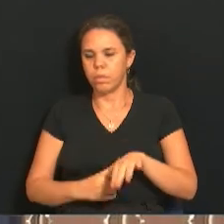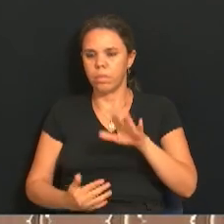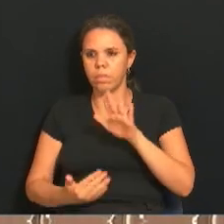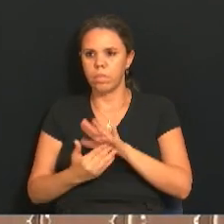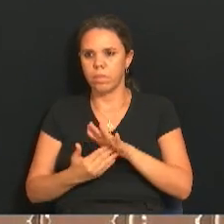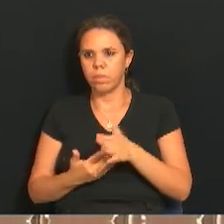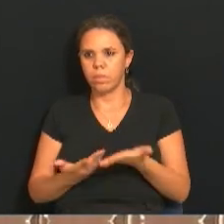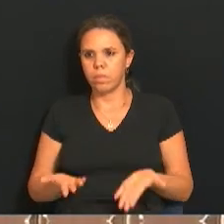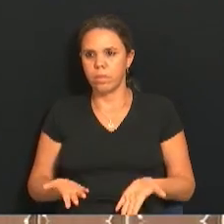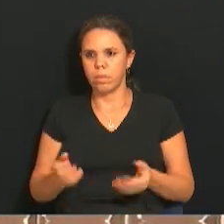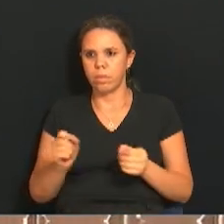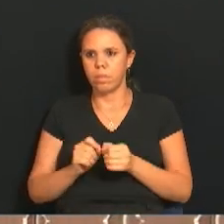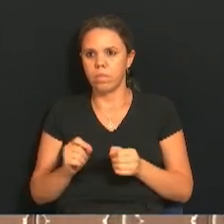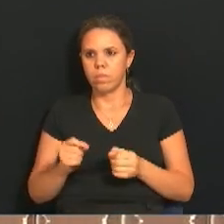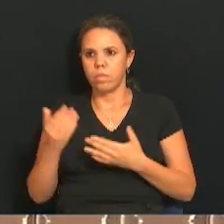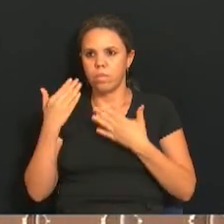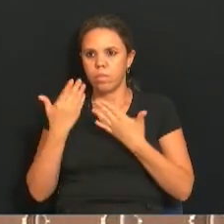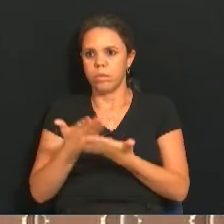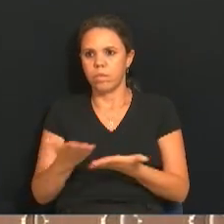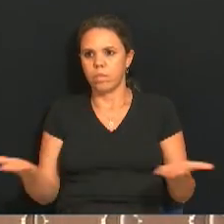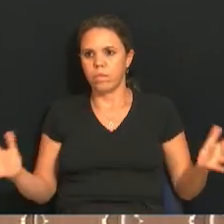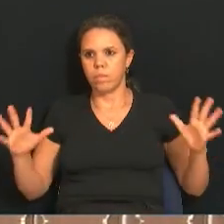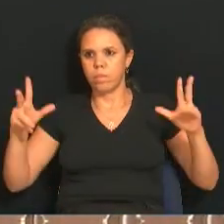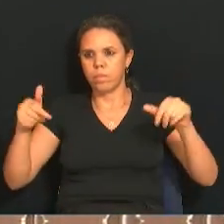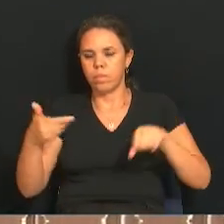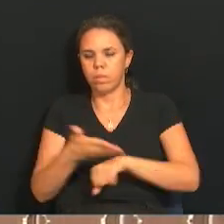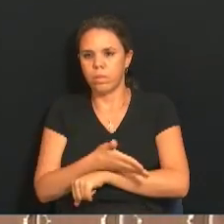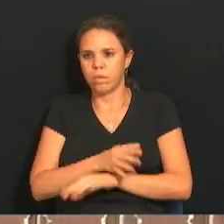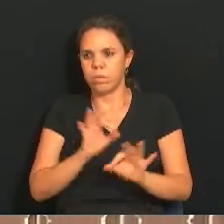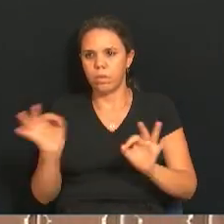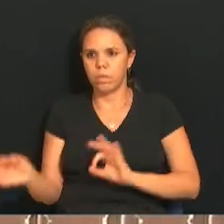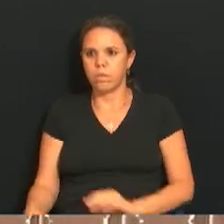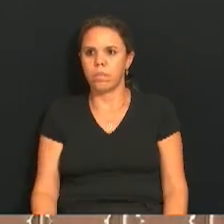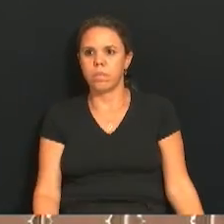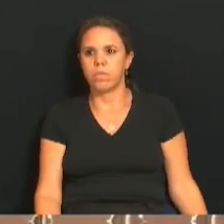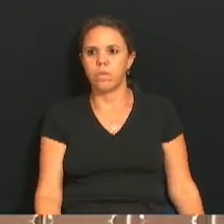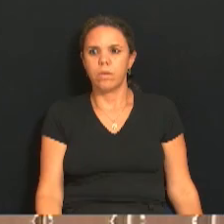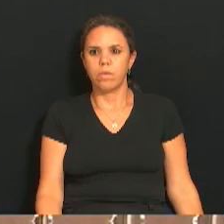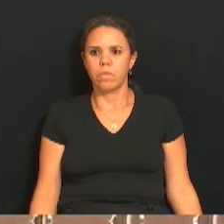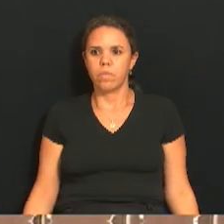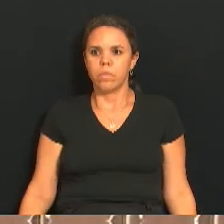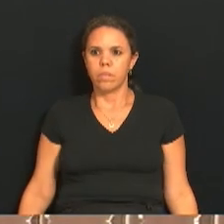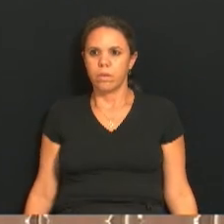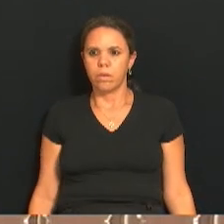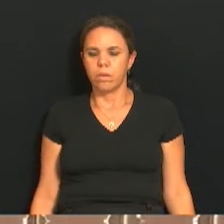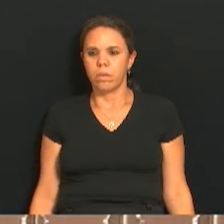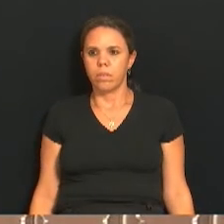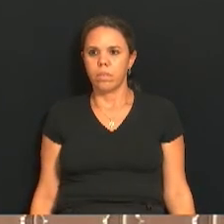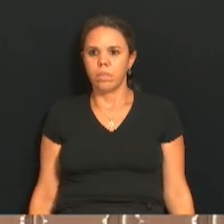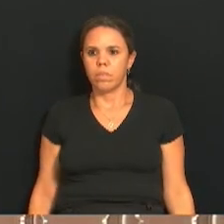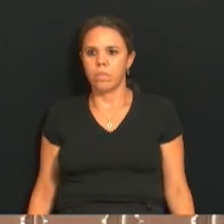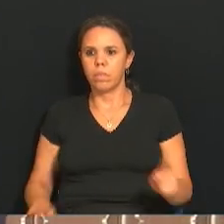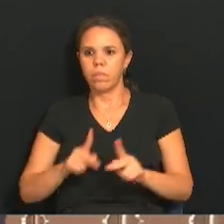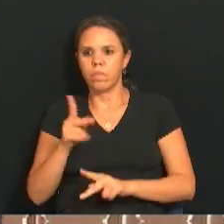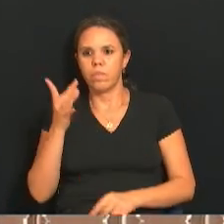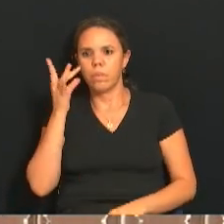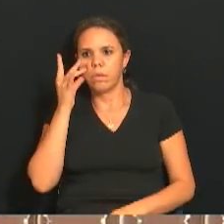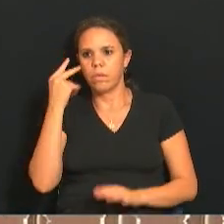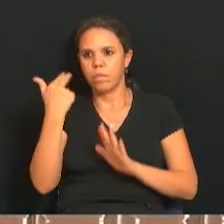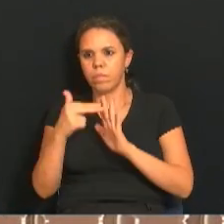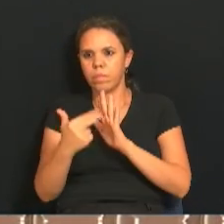gente tem que fazer é agradecer muito a todos que participaram. Gostaria de, mais uma vez, nominar aqui todos que estão presentes aqui nessa